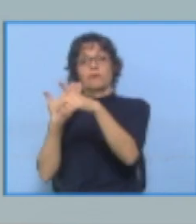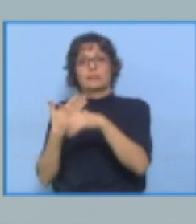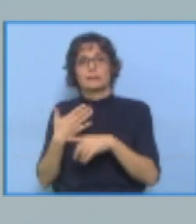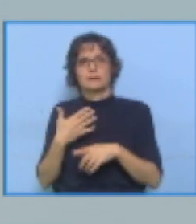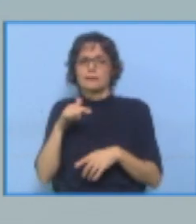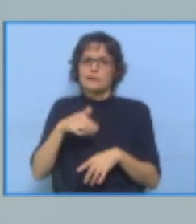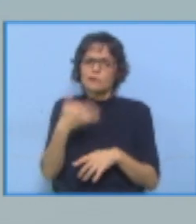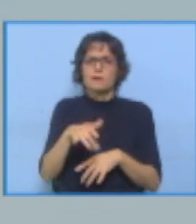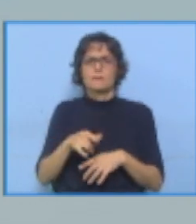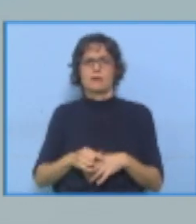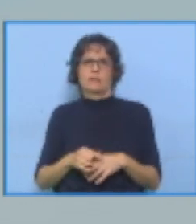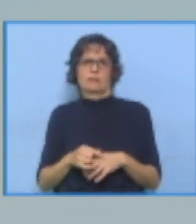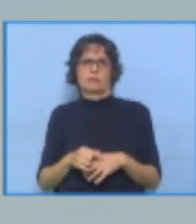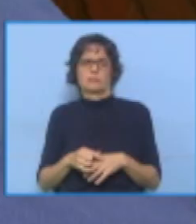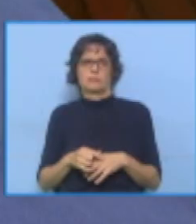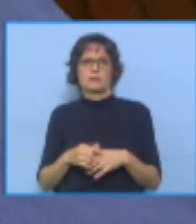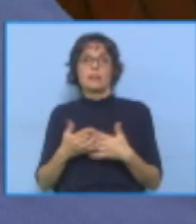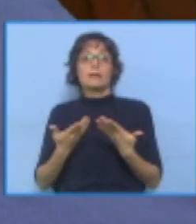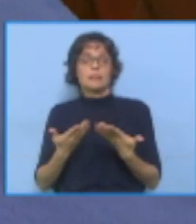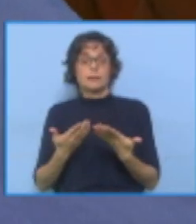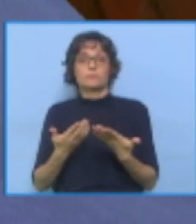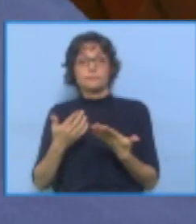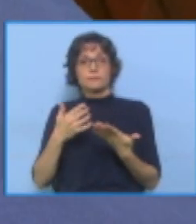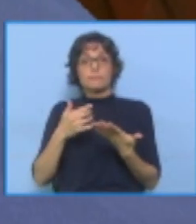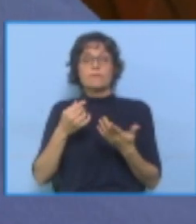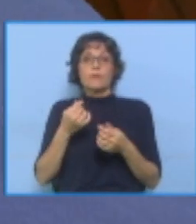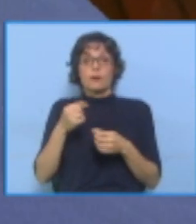eu, provavelmente, sentimos que com esse telefonema e com